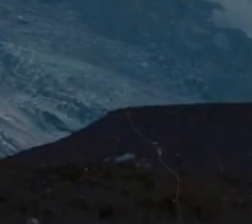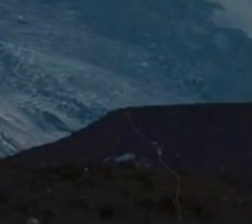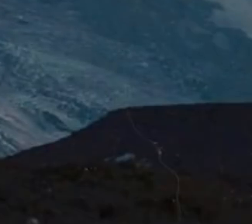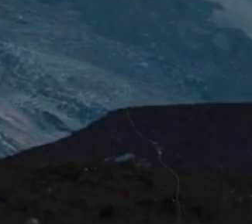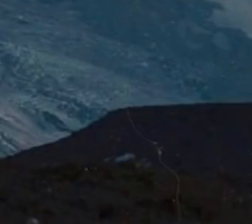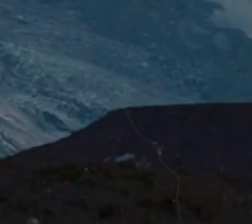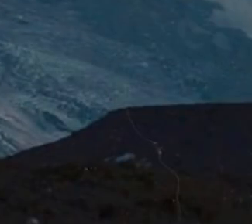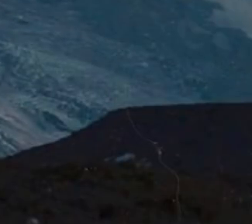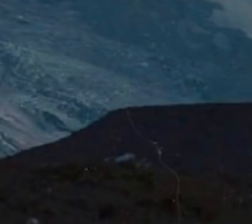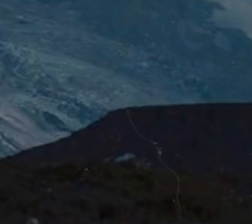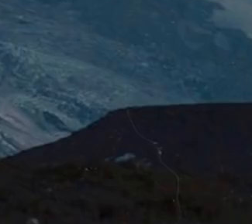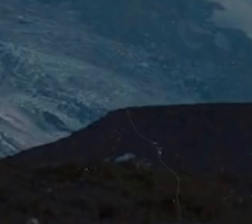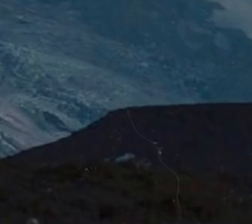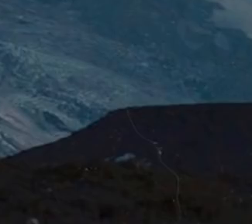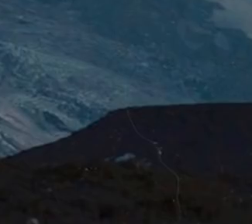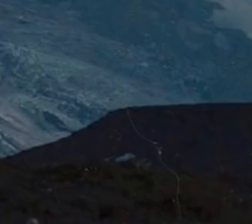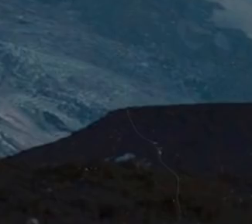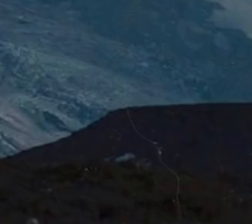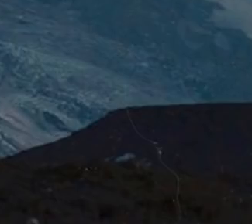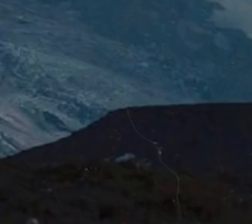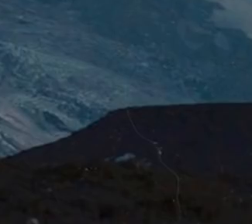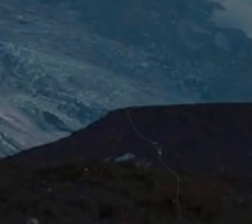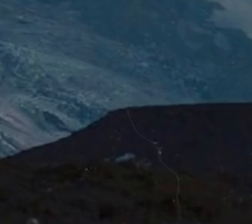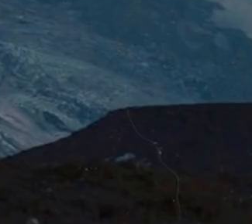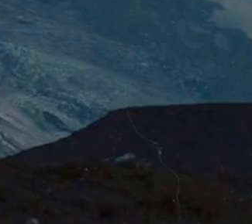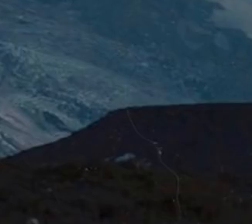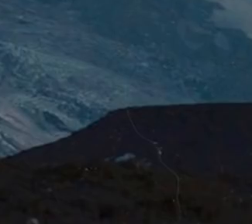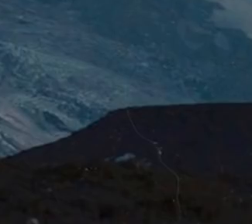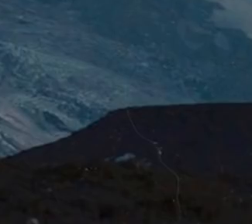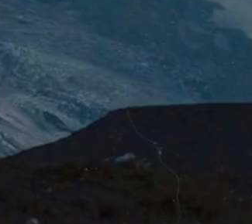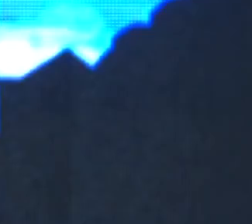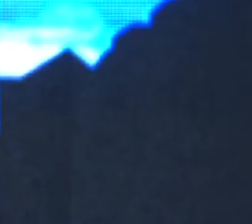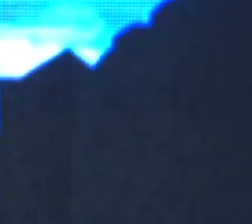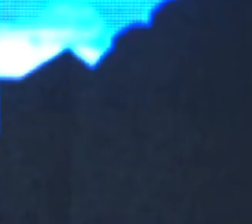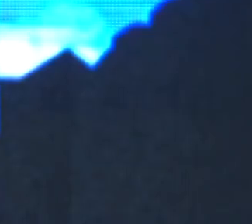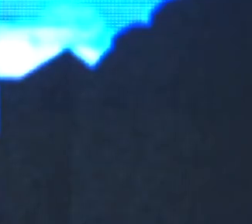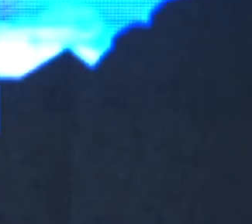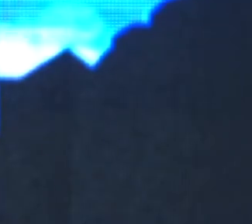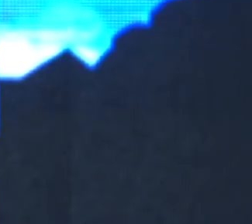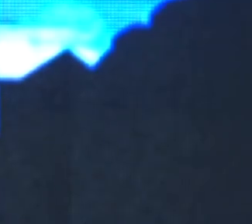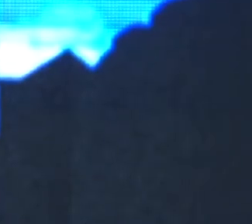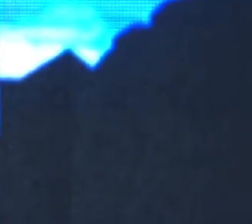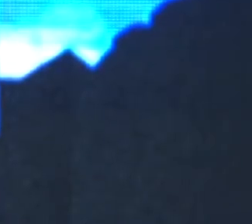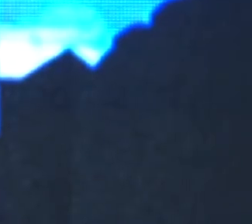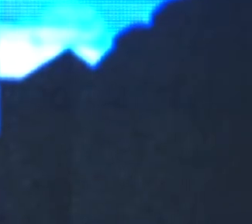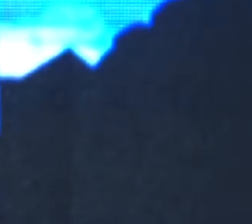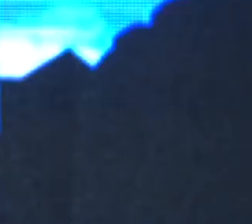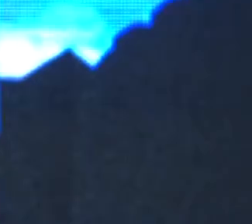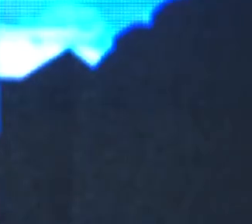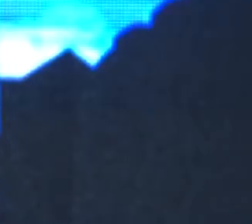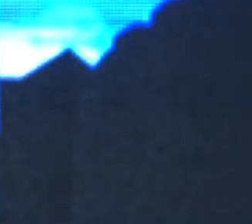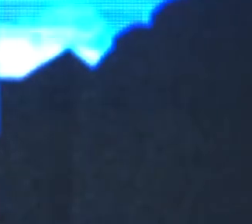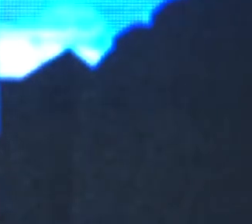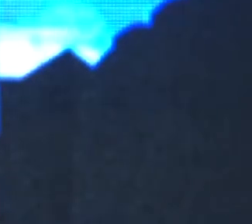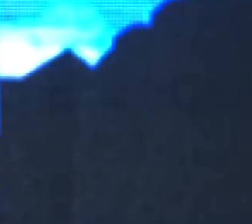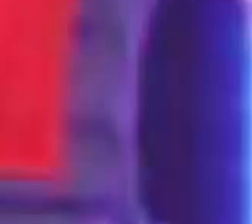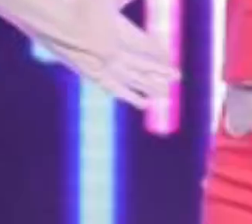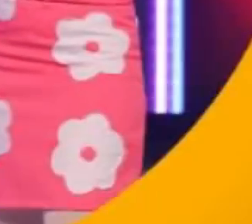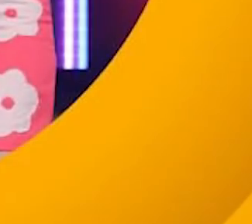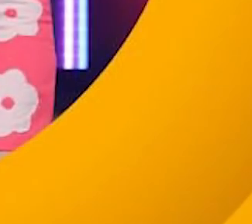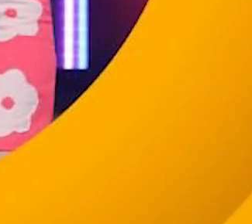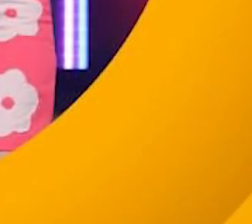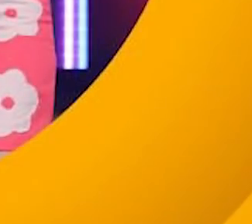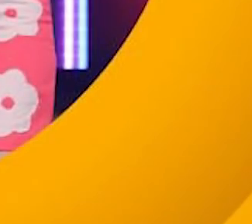série a fé que move montanhas não perca deus tem uma palavra especial do seu coração não sabe temos duas programações especiais